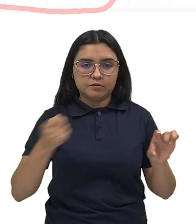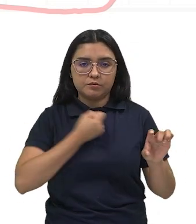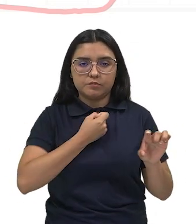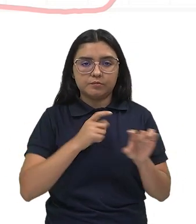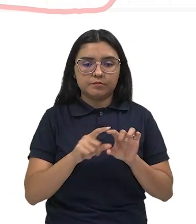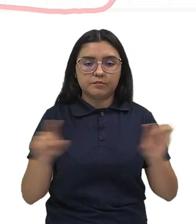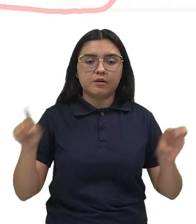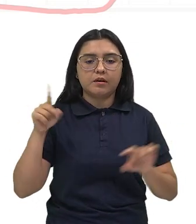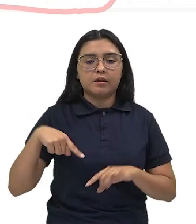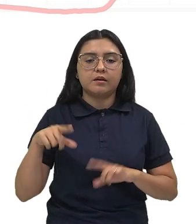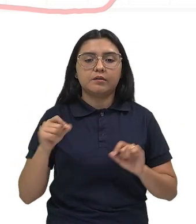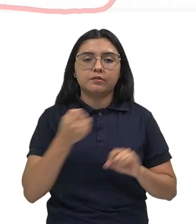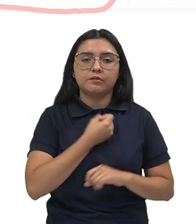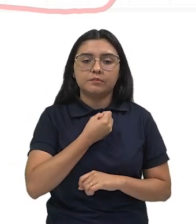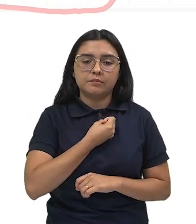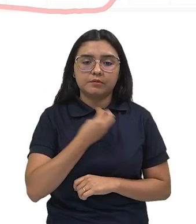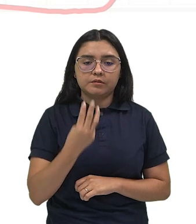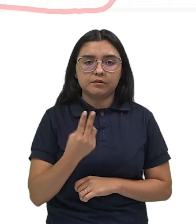é